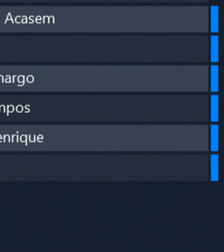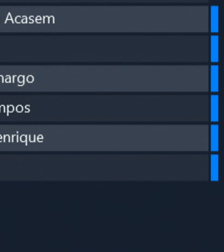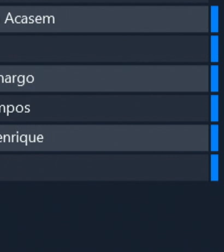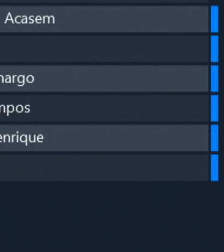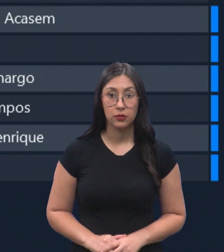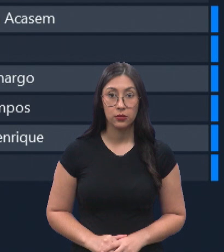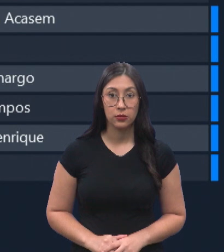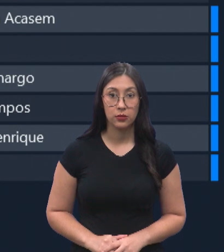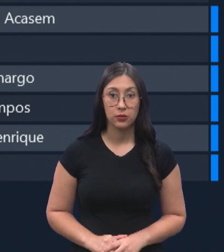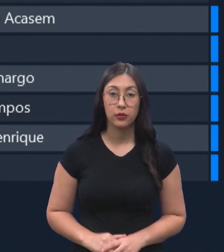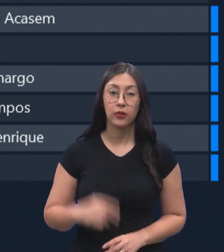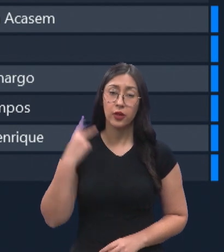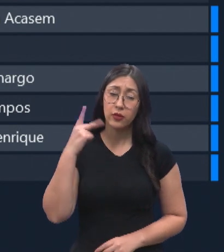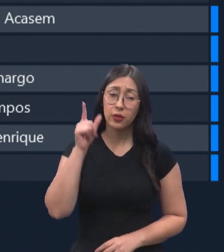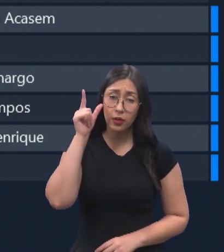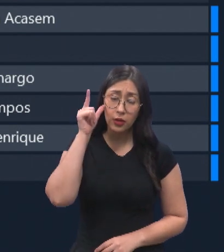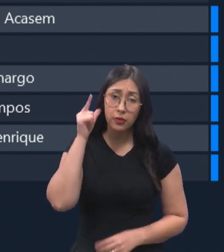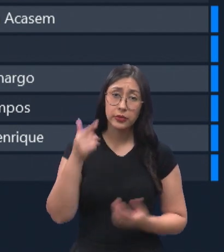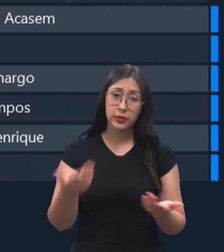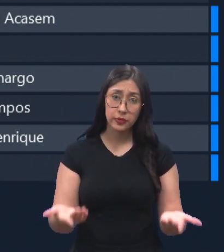Vereador Lino Bispo.